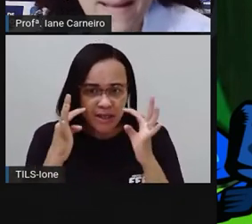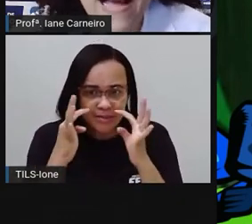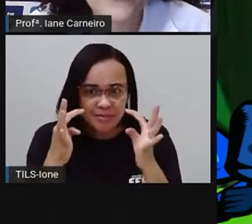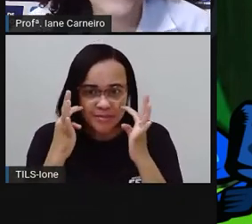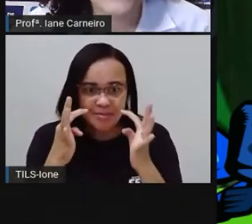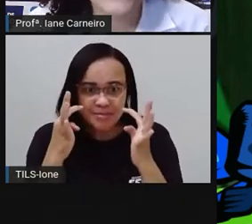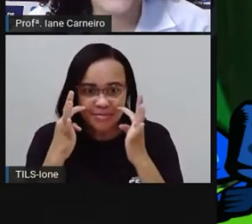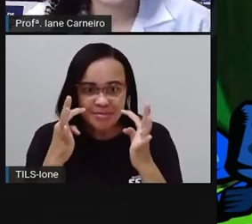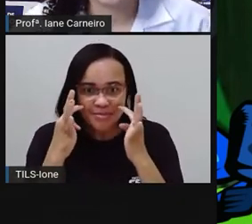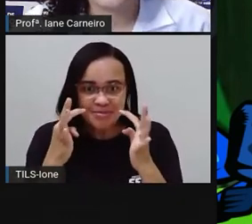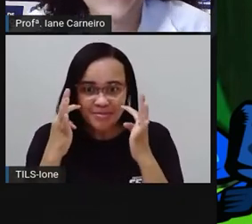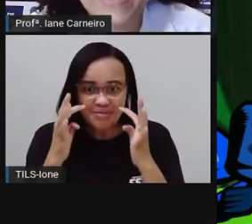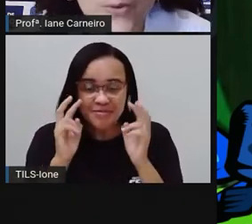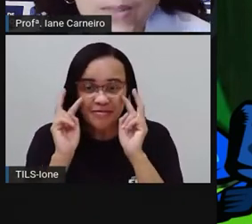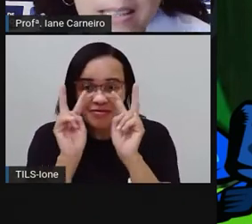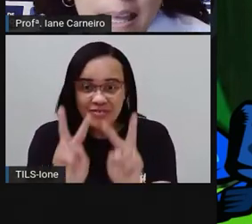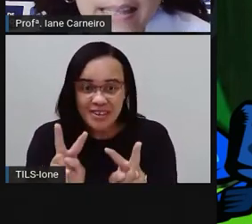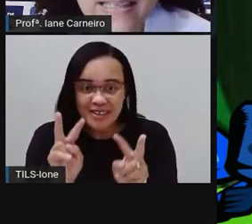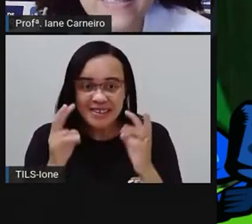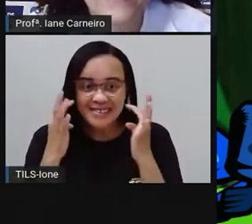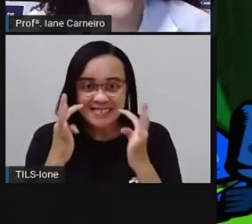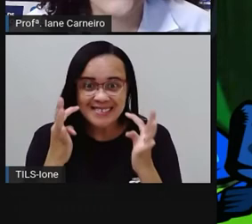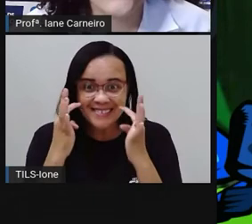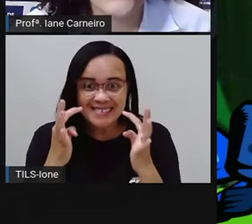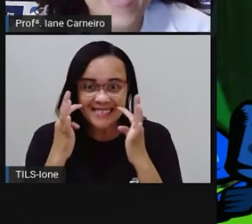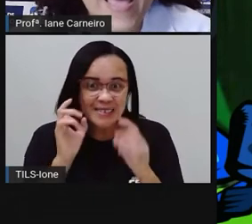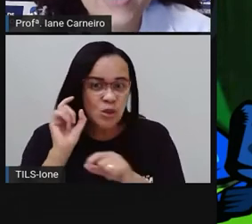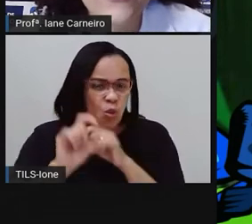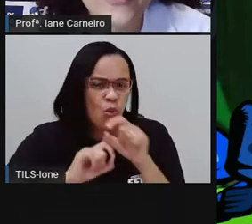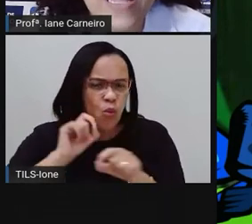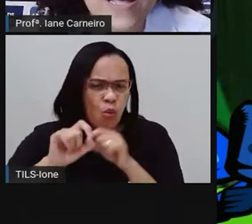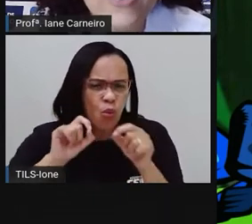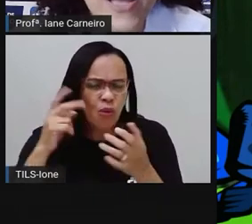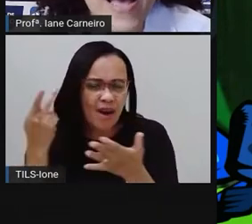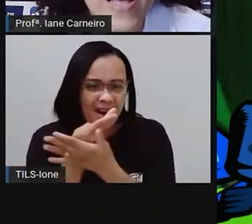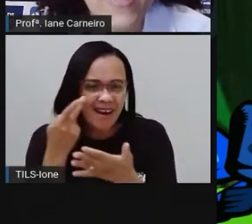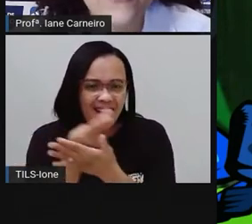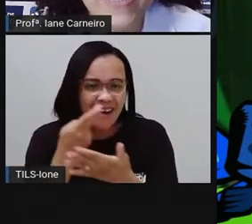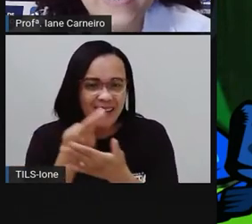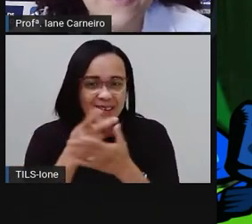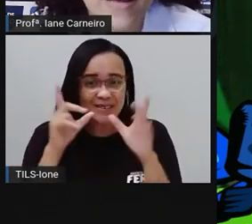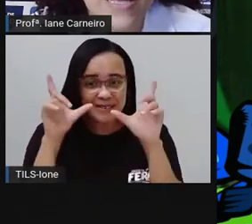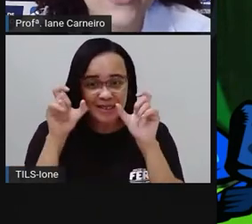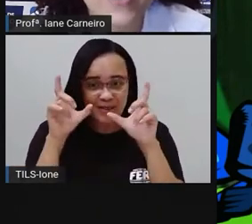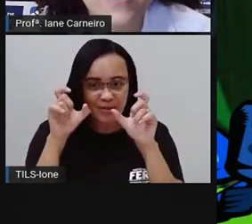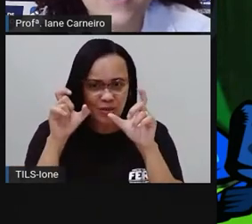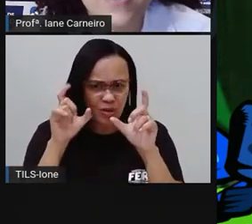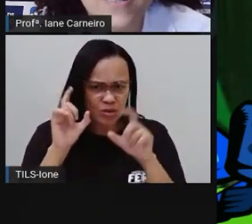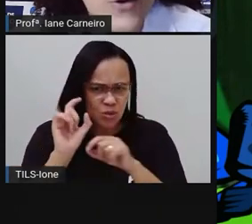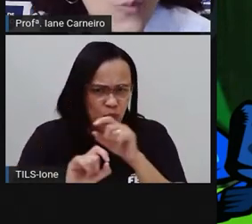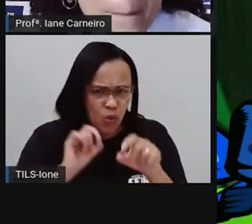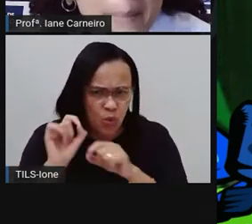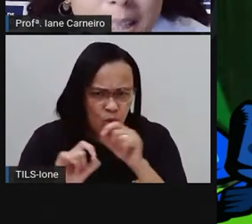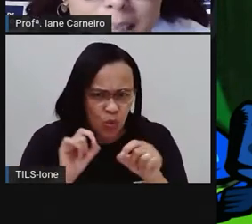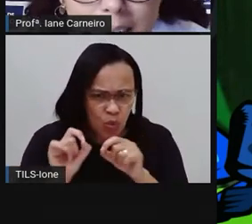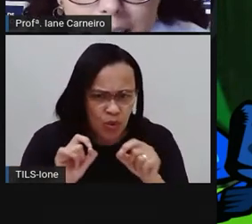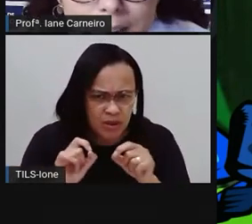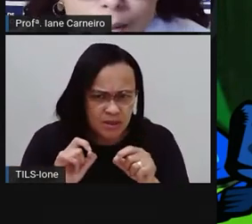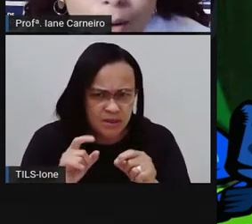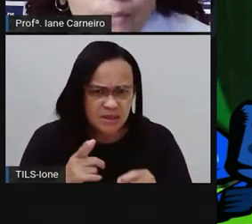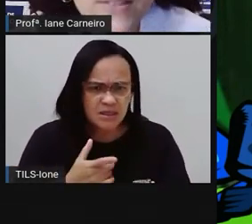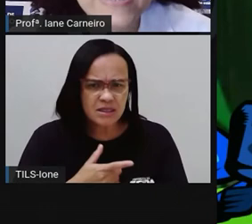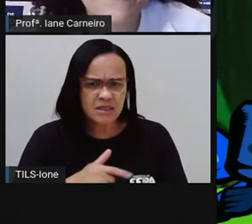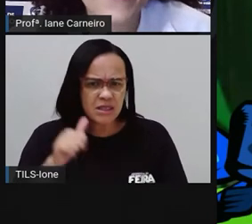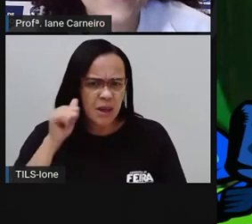examina a imagem, usa a visão aí quem consegue. O que é que está de errado nessa imagem? Uma